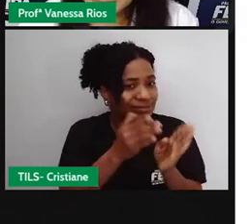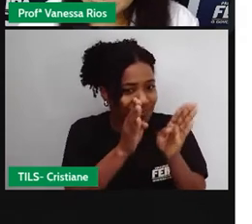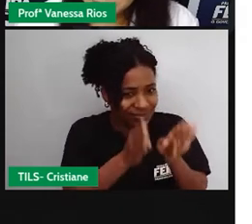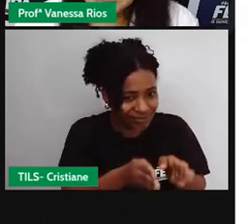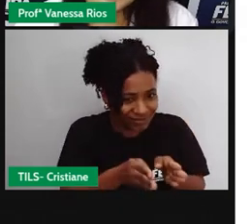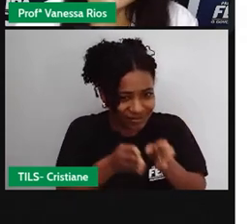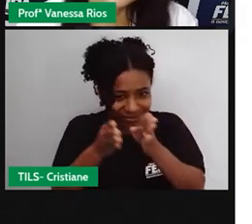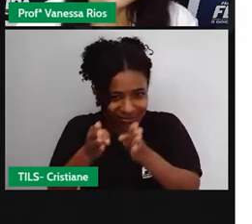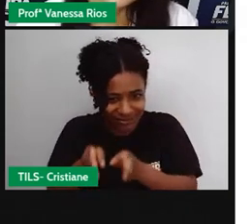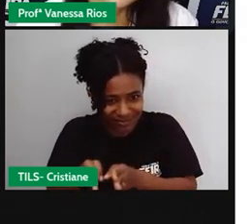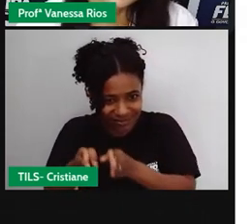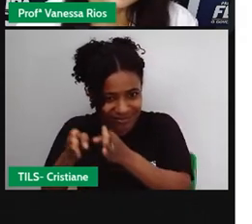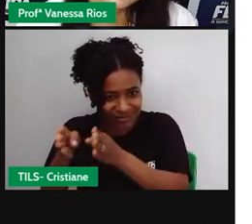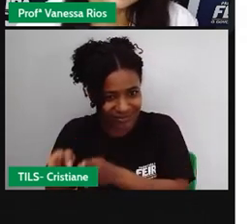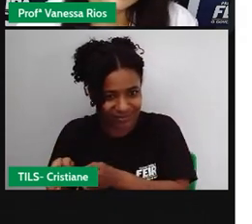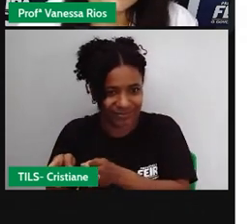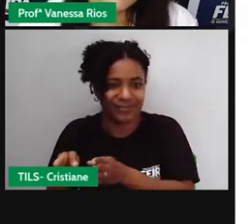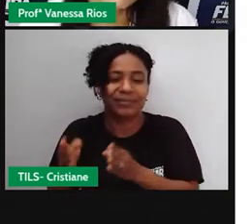fim.